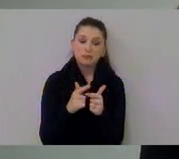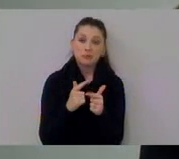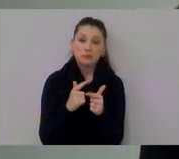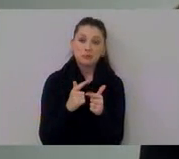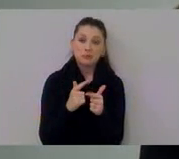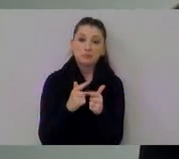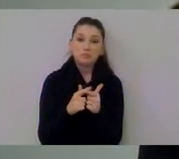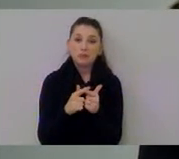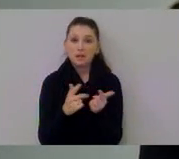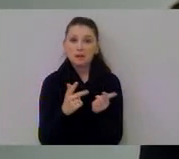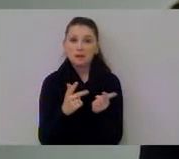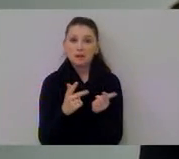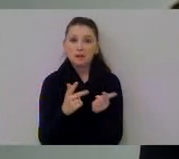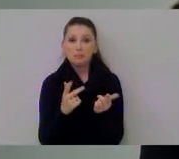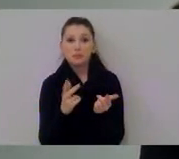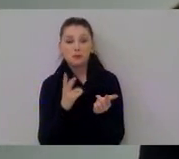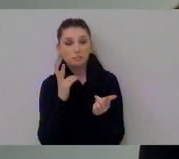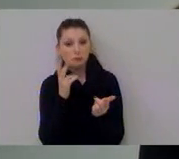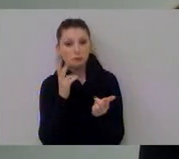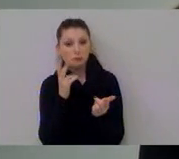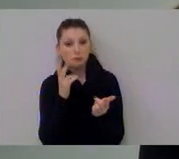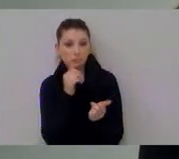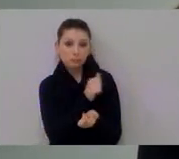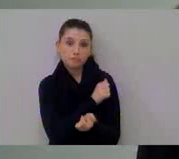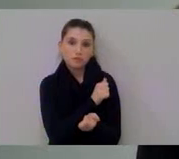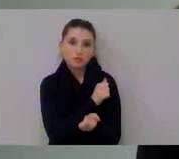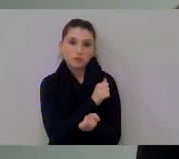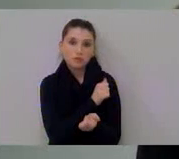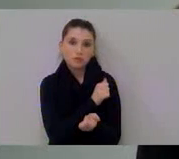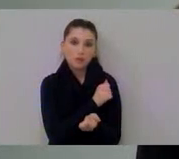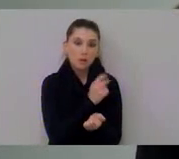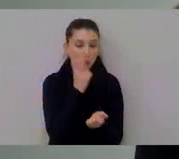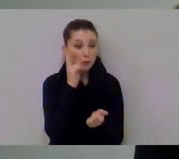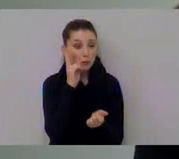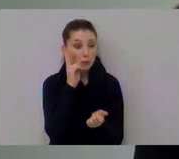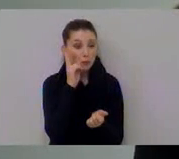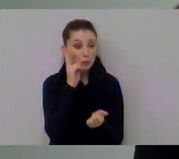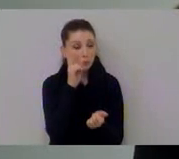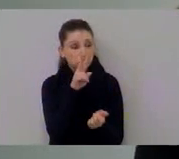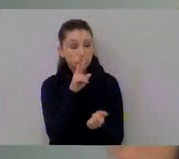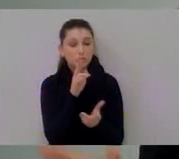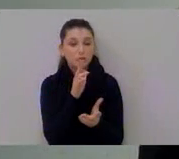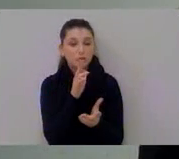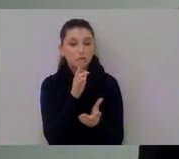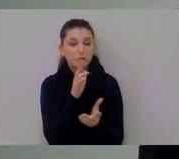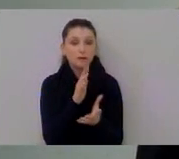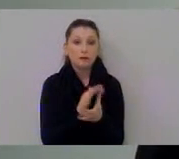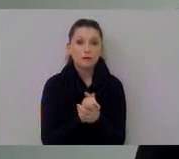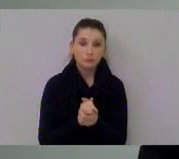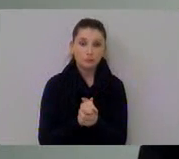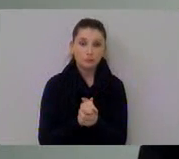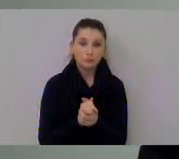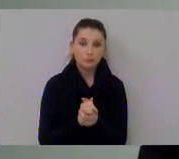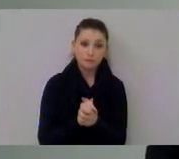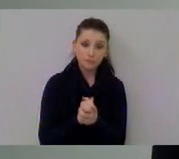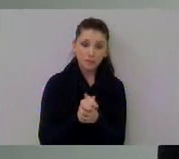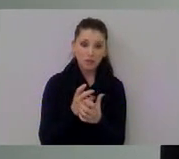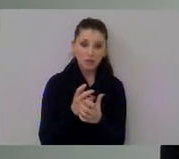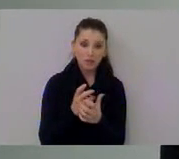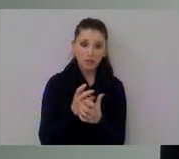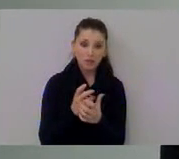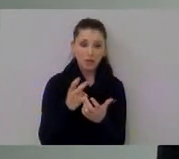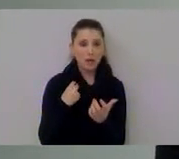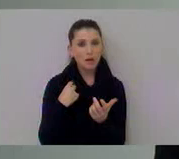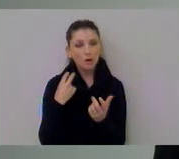aluno. E durante a minha jornada nas escolas e com